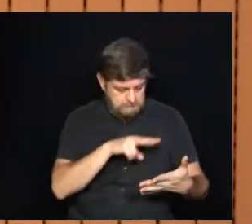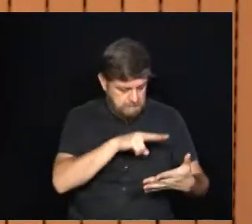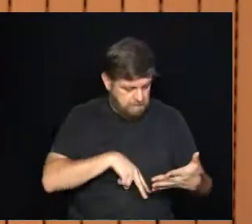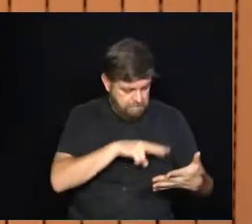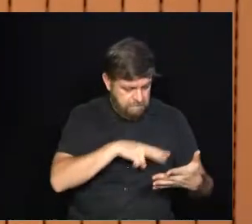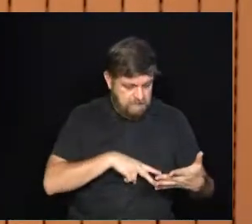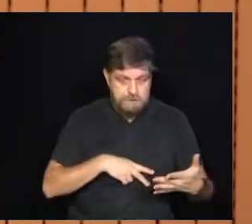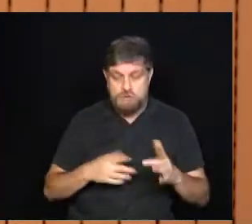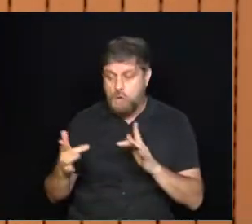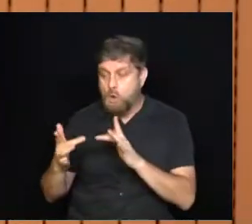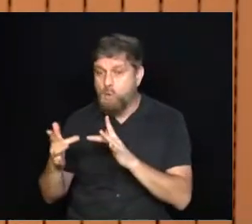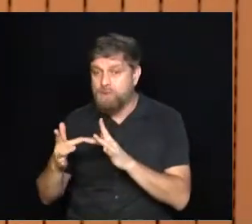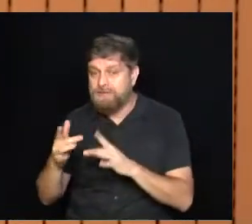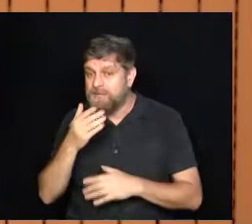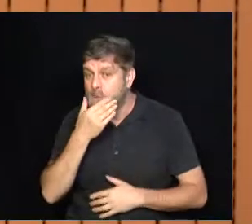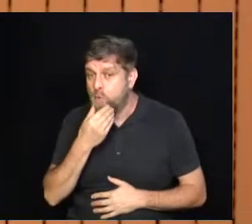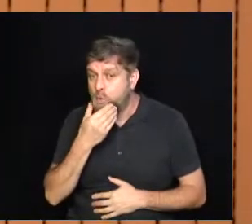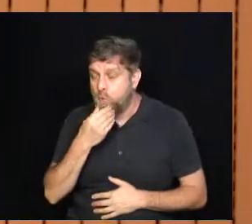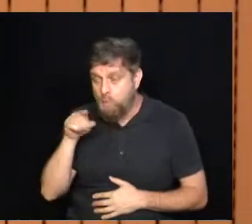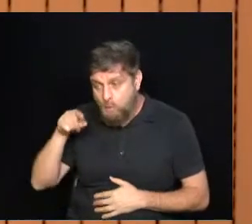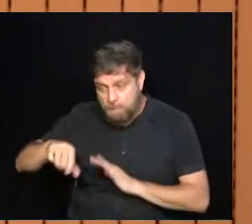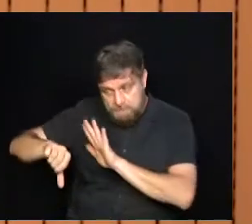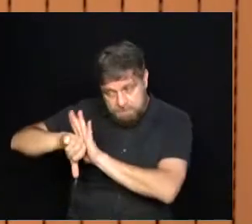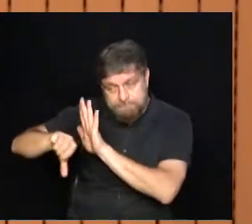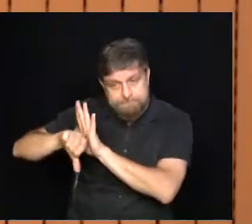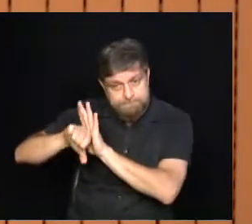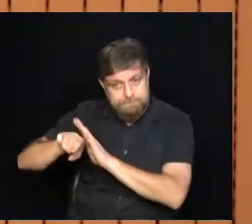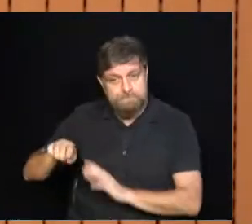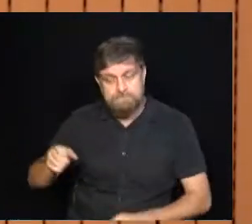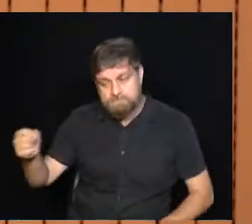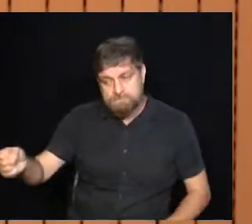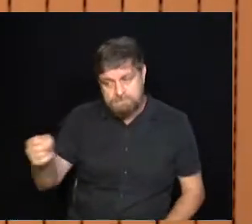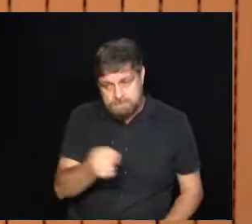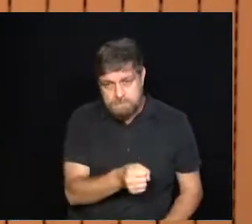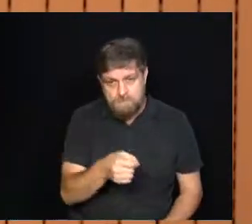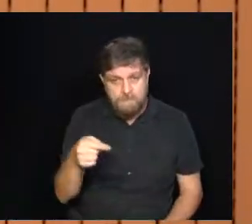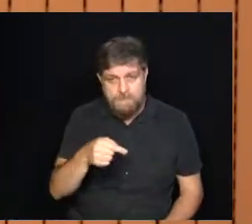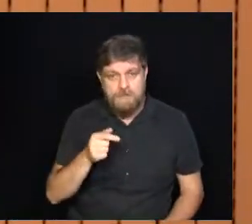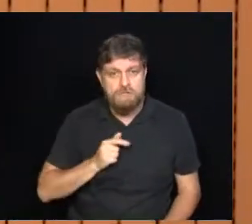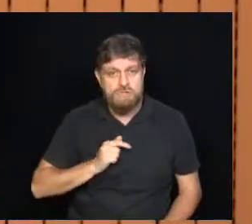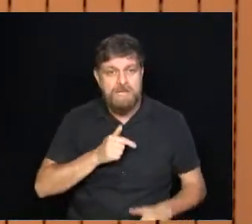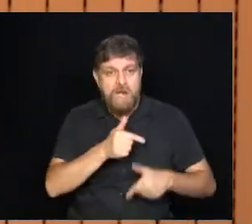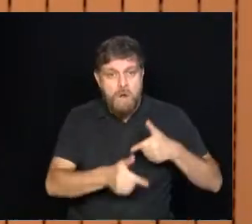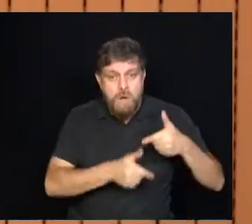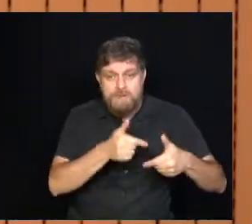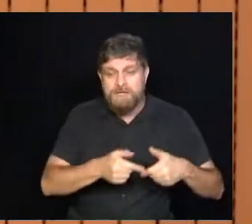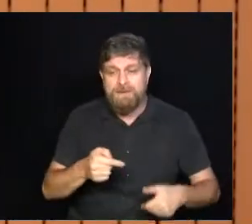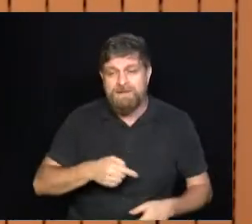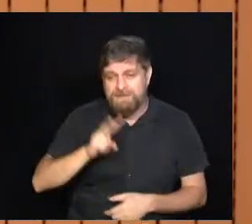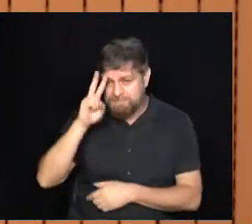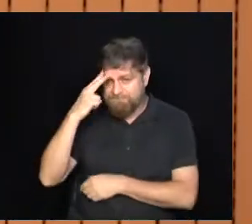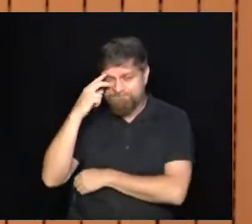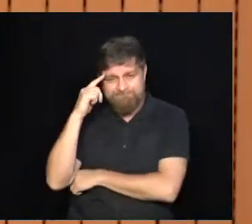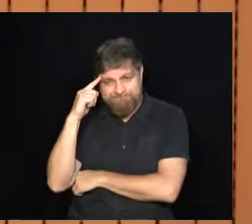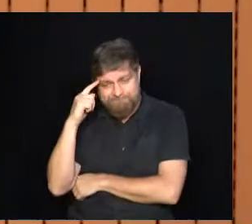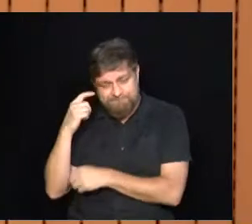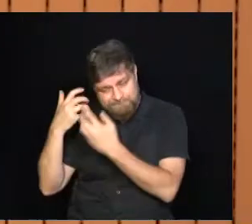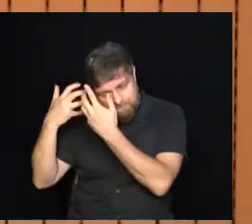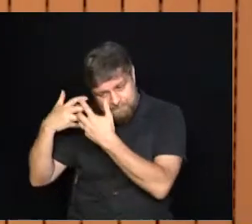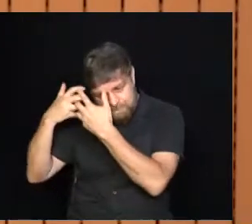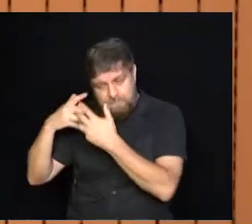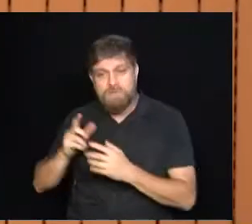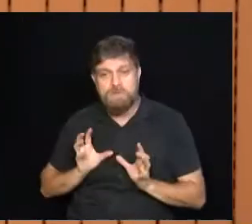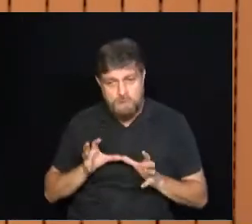gente entrava em contato com esse autor de violência e oferecia esse trabalho de reflexão. Nós tivemos alguns